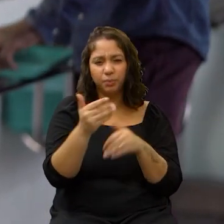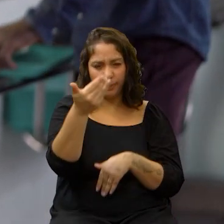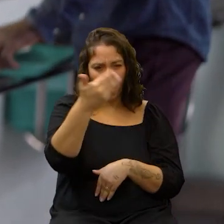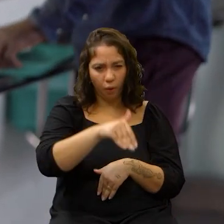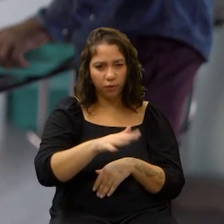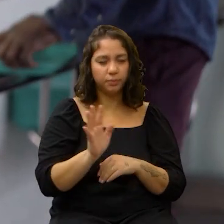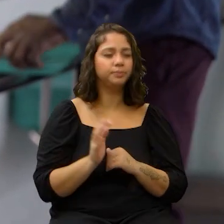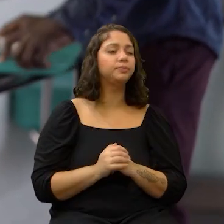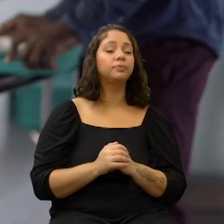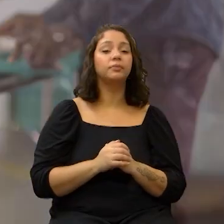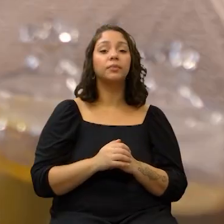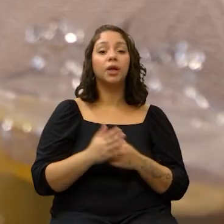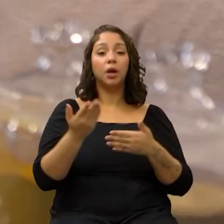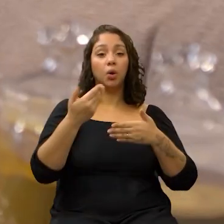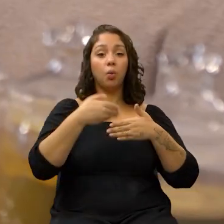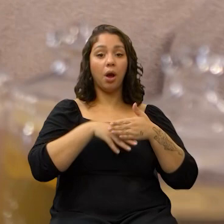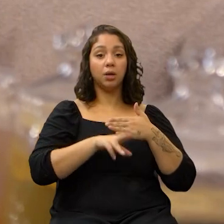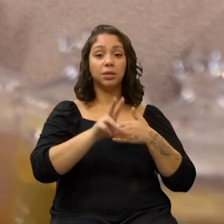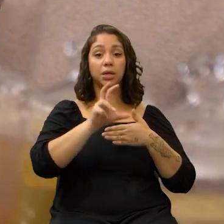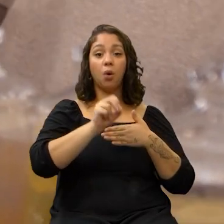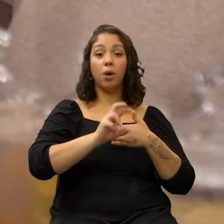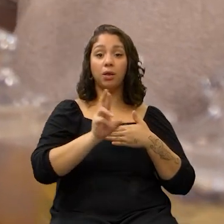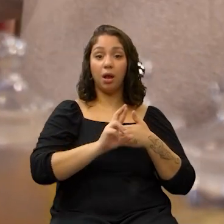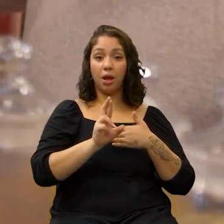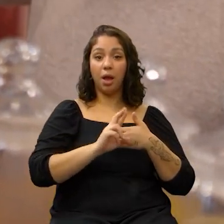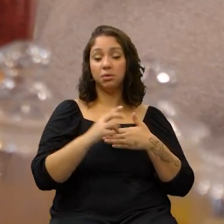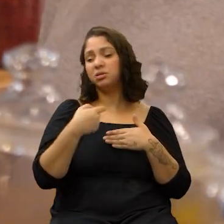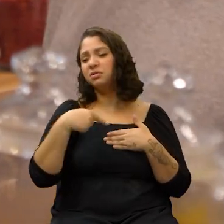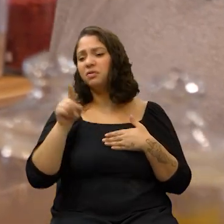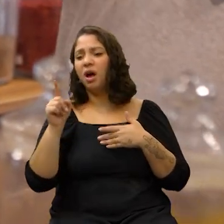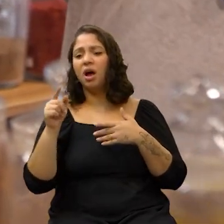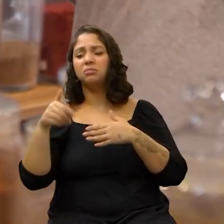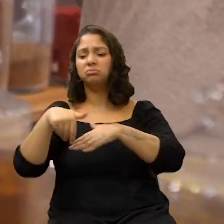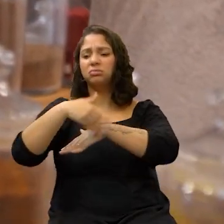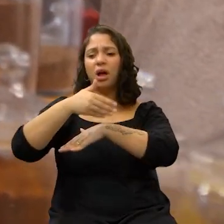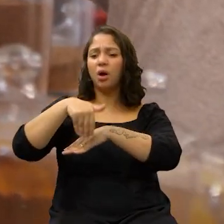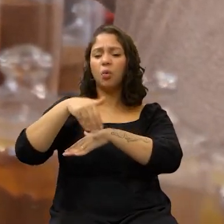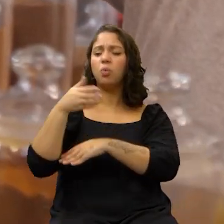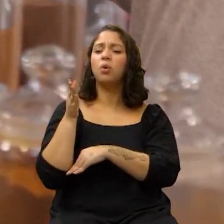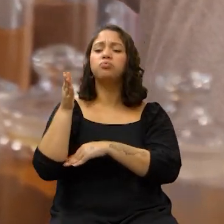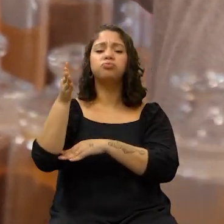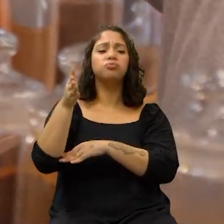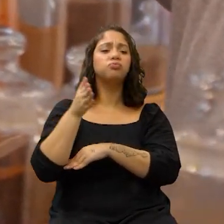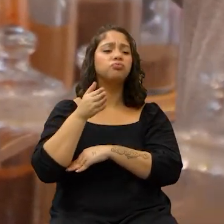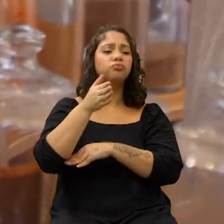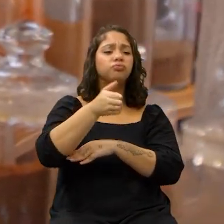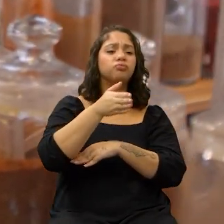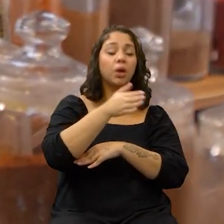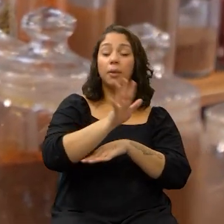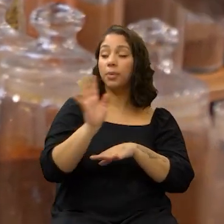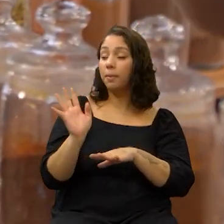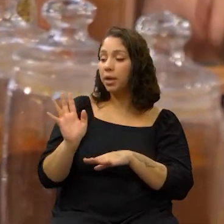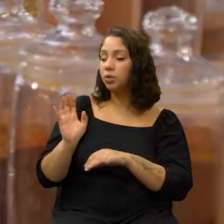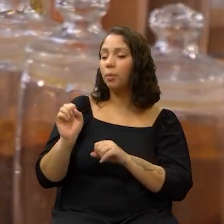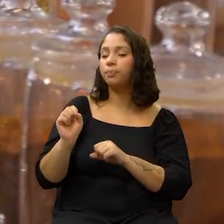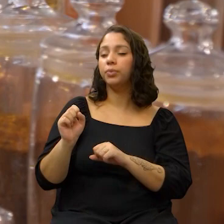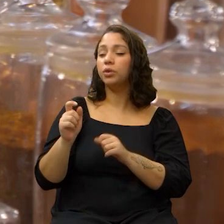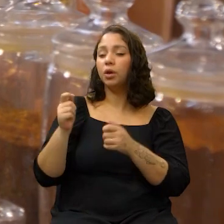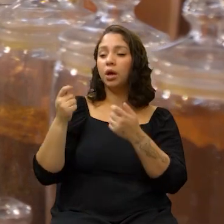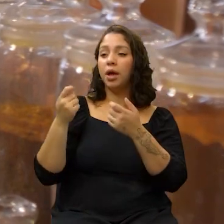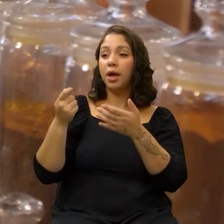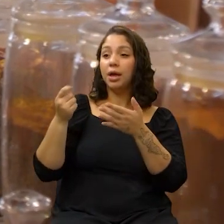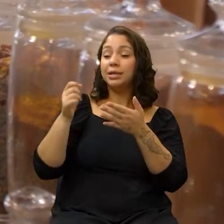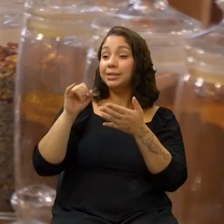manhã com R$50 na carteira. E vai, né? Anota tudo. Não, mas assim, se a pessoa